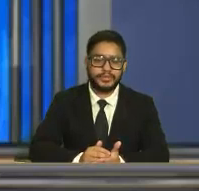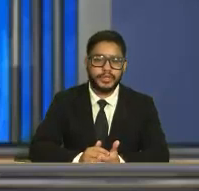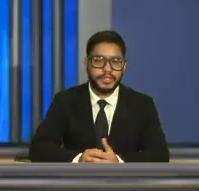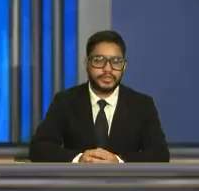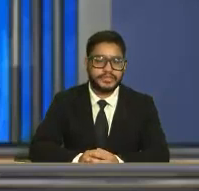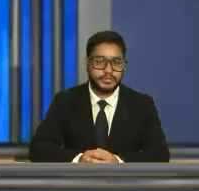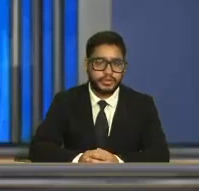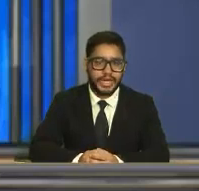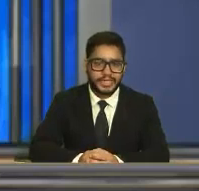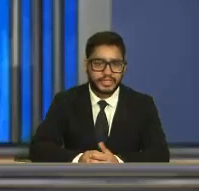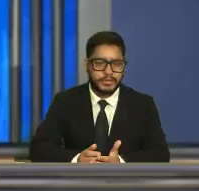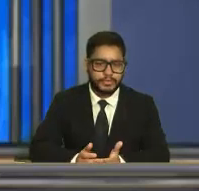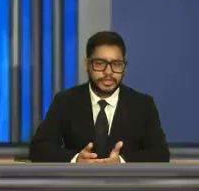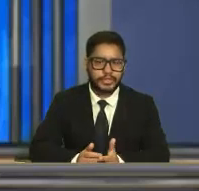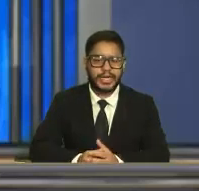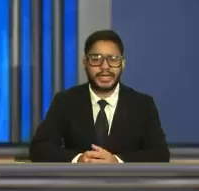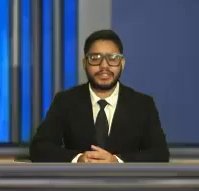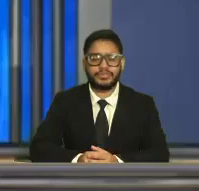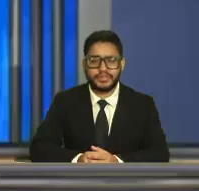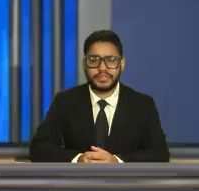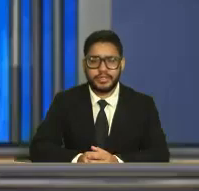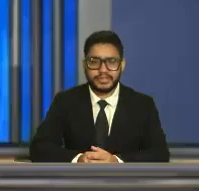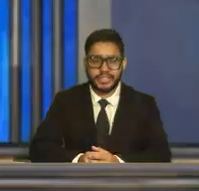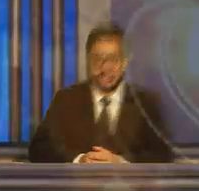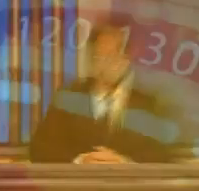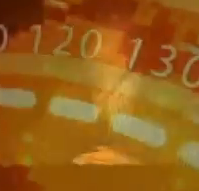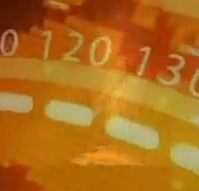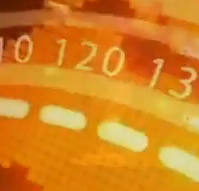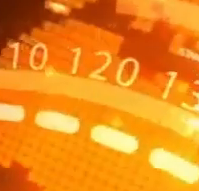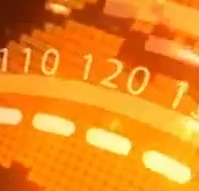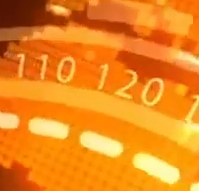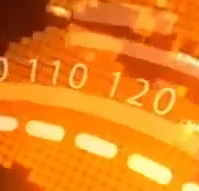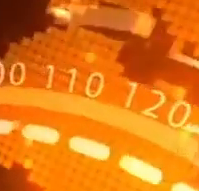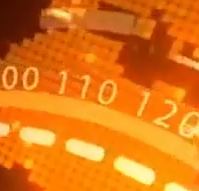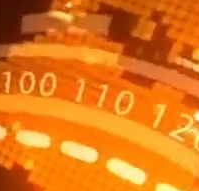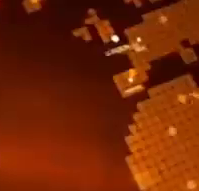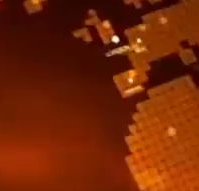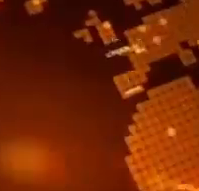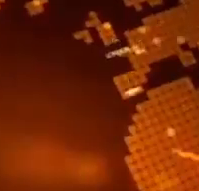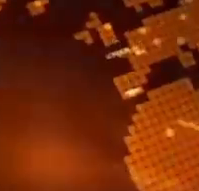Brasil e notícias locais Mostrando a cara e as coisas da nossa gente Música